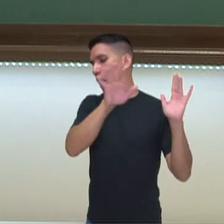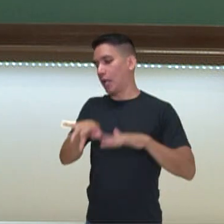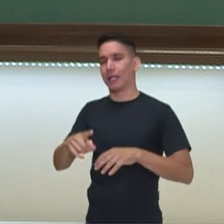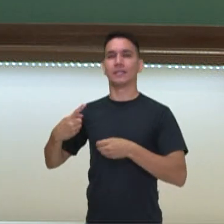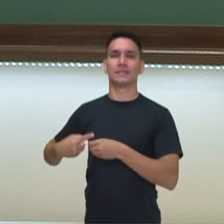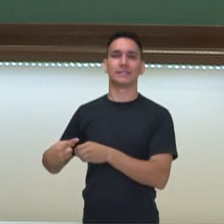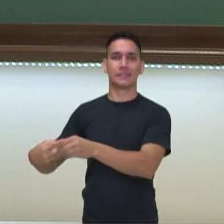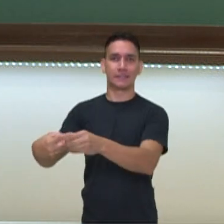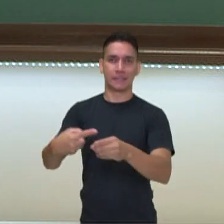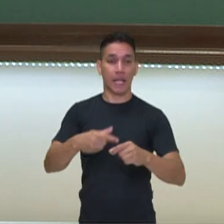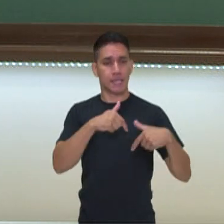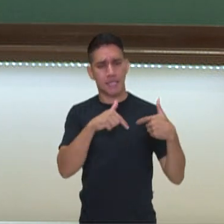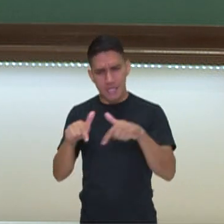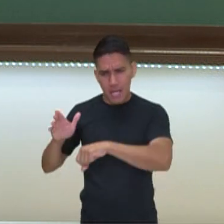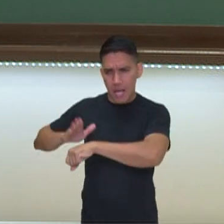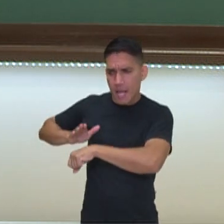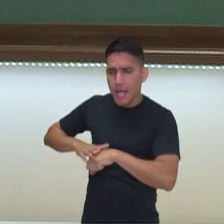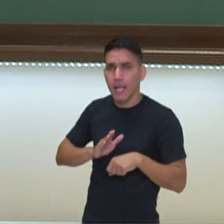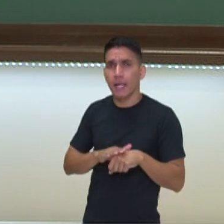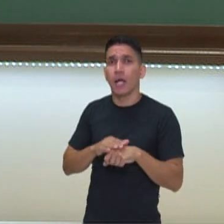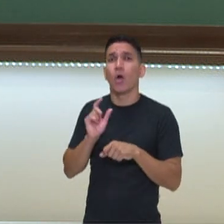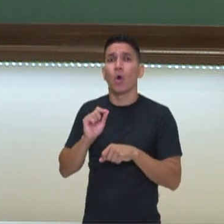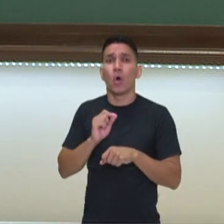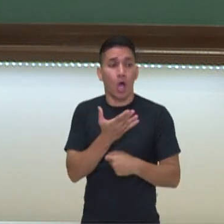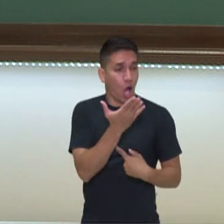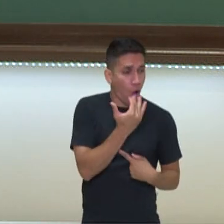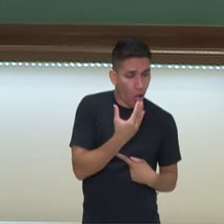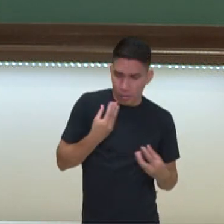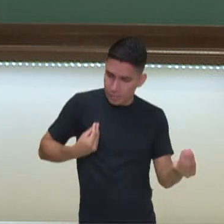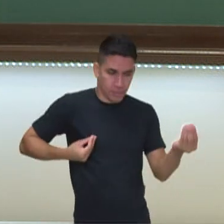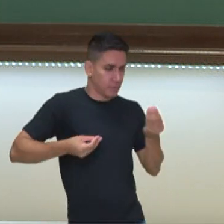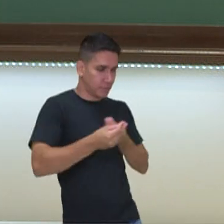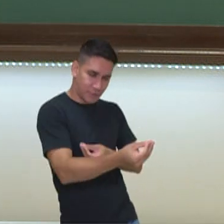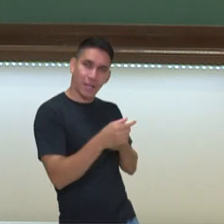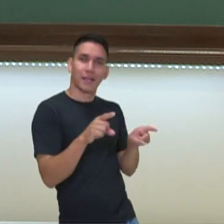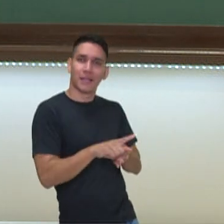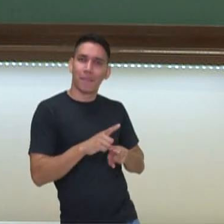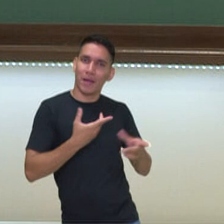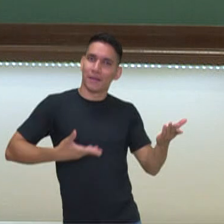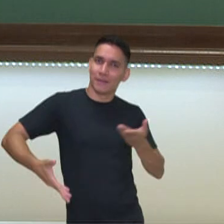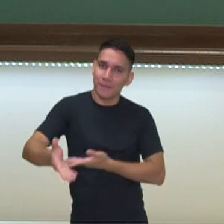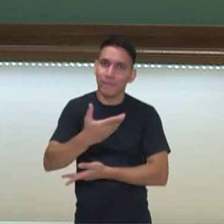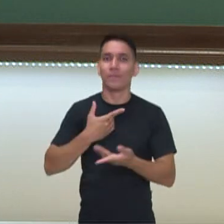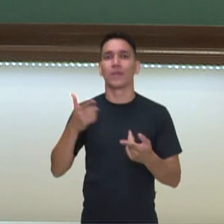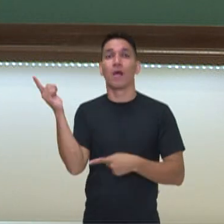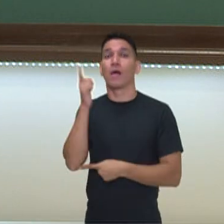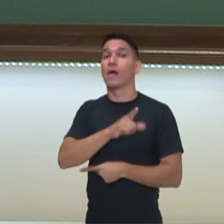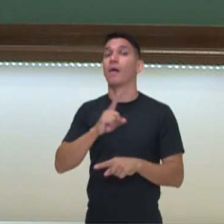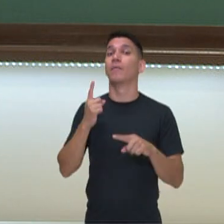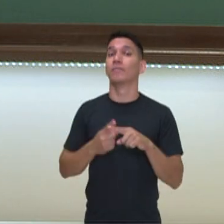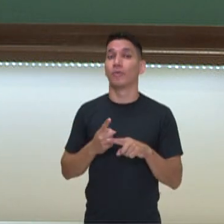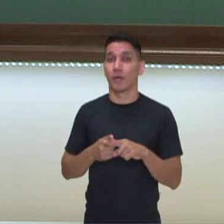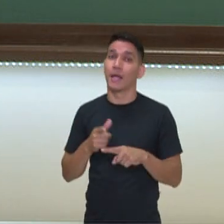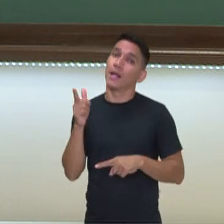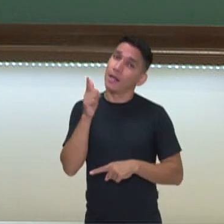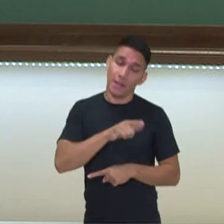cidades, trabalhando aí através da troca de alimentos e conseguindo também se alimentar, porque está